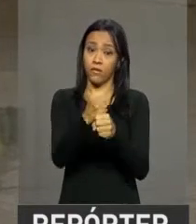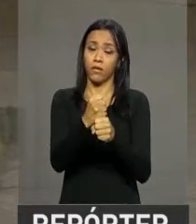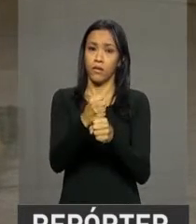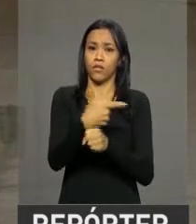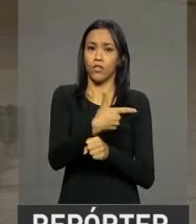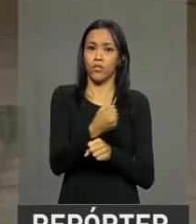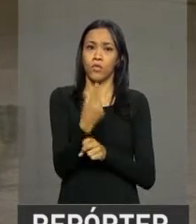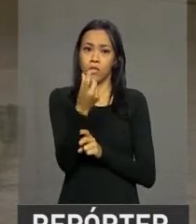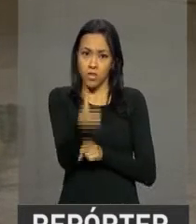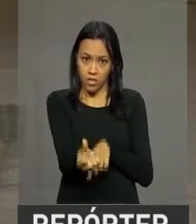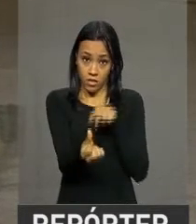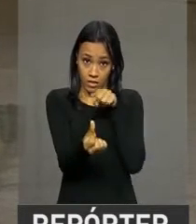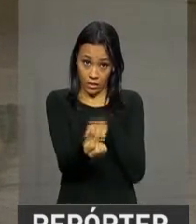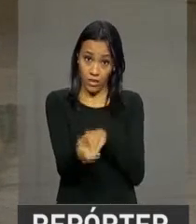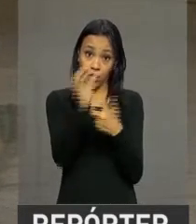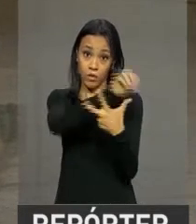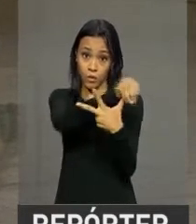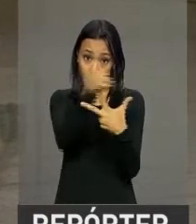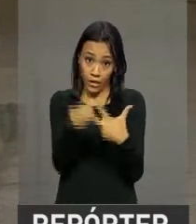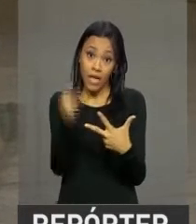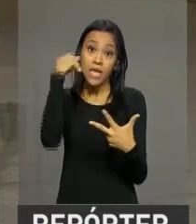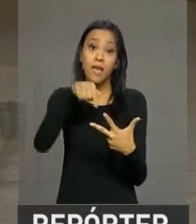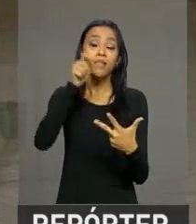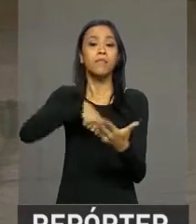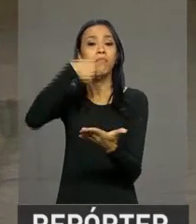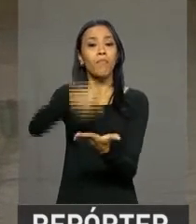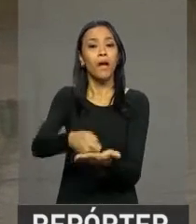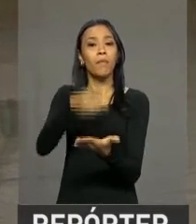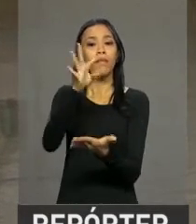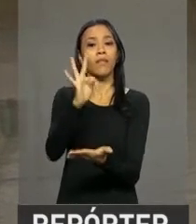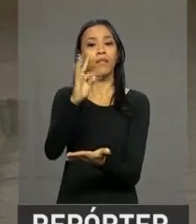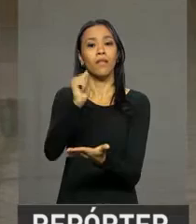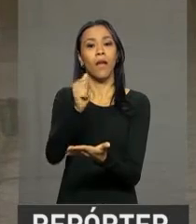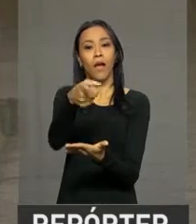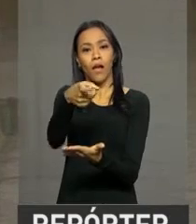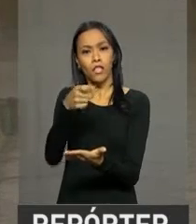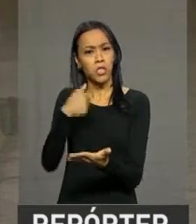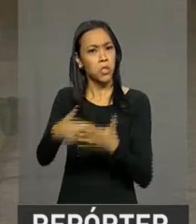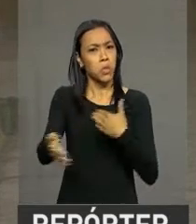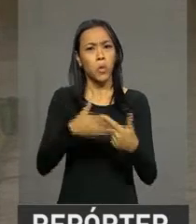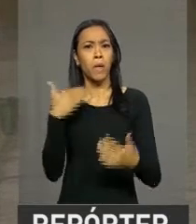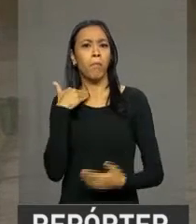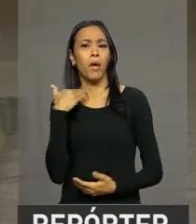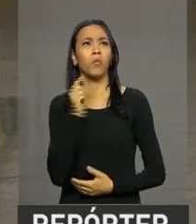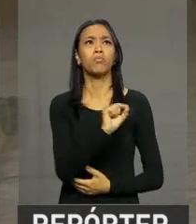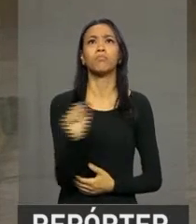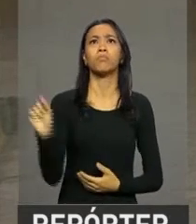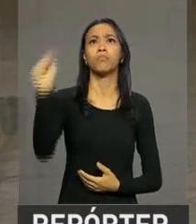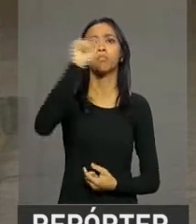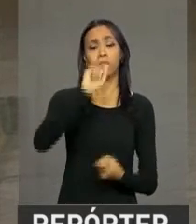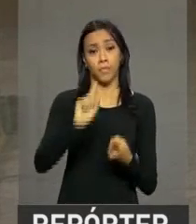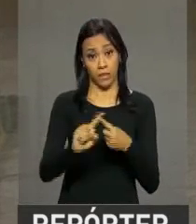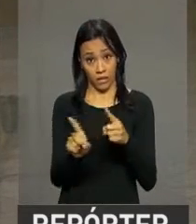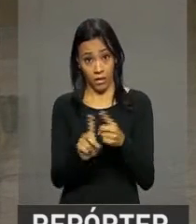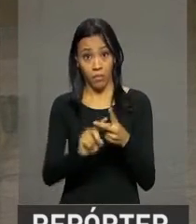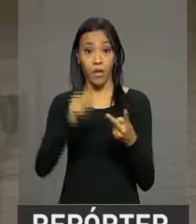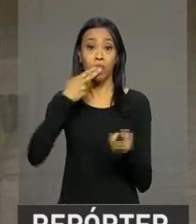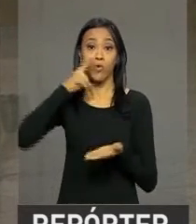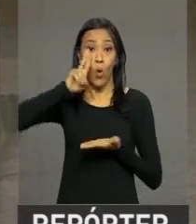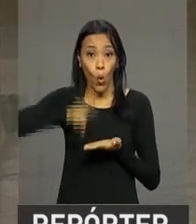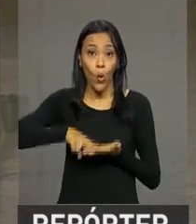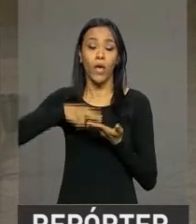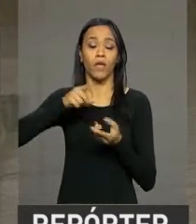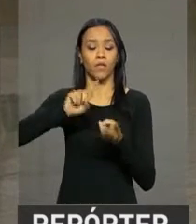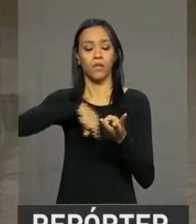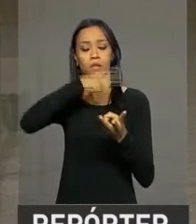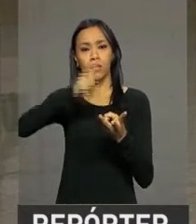2016 do enem esse pagamento da taxa pode ser feita em qualquer agência bancária também em agências dos correios e